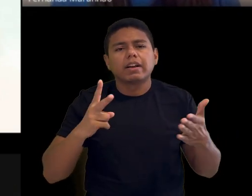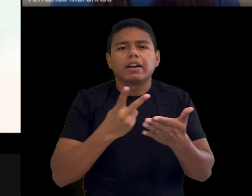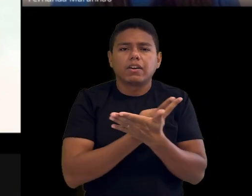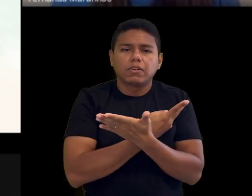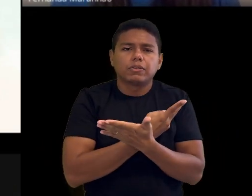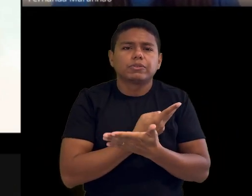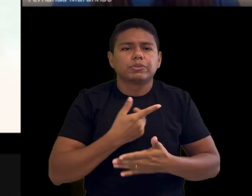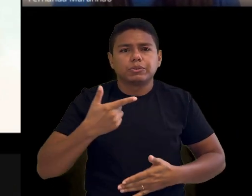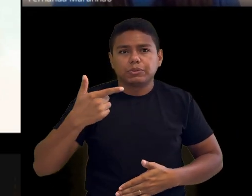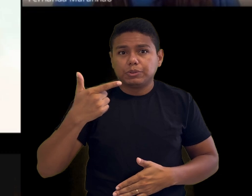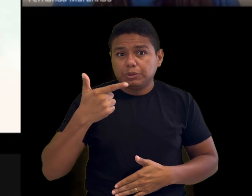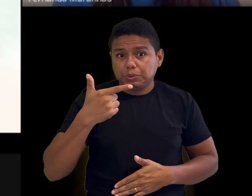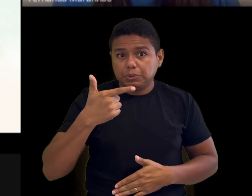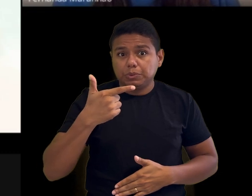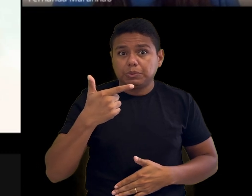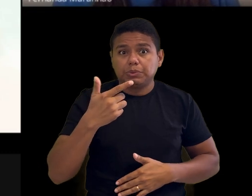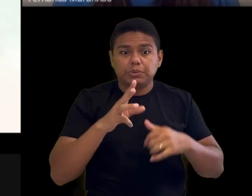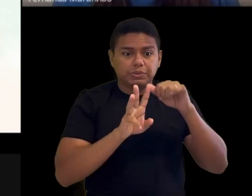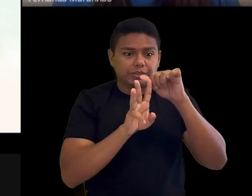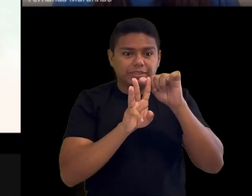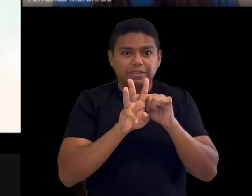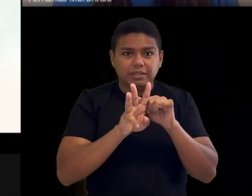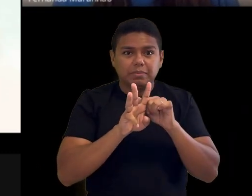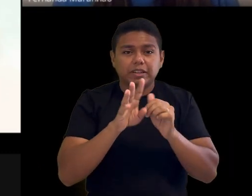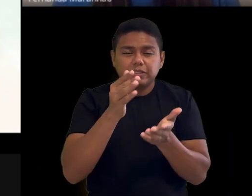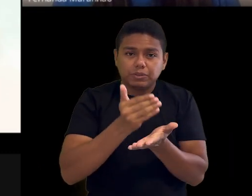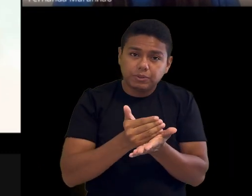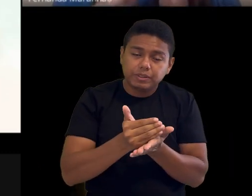inicial. Deve chamar atenção para essa possibilidade.